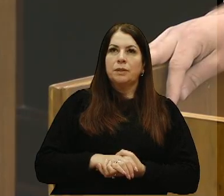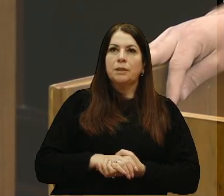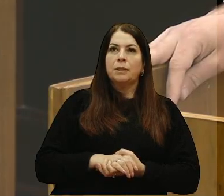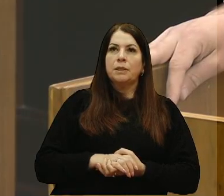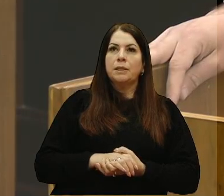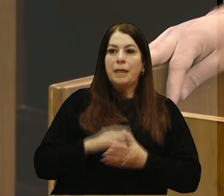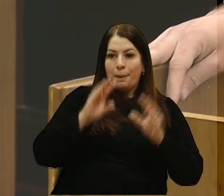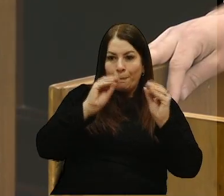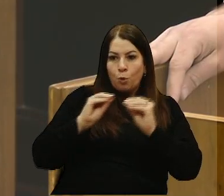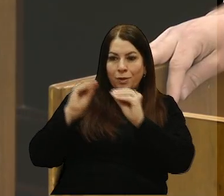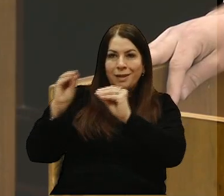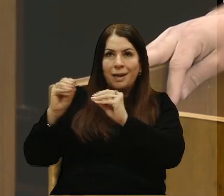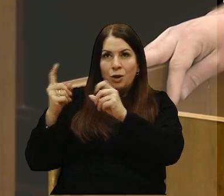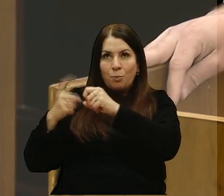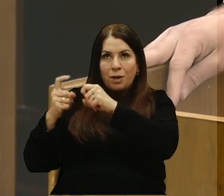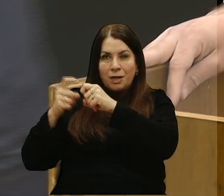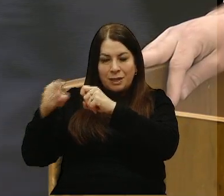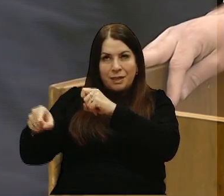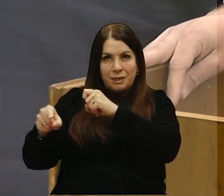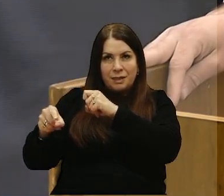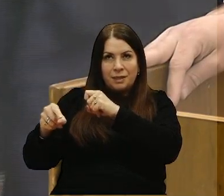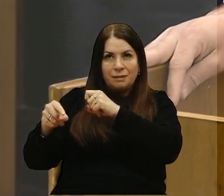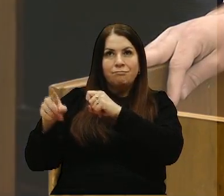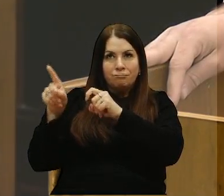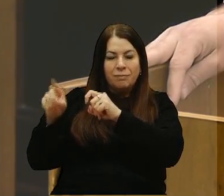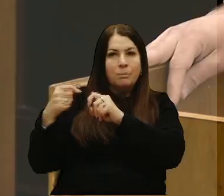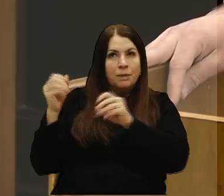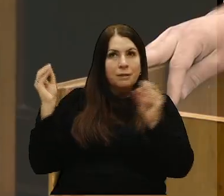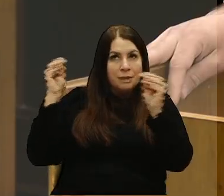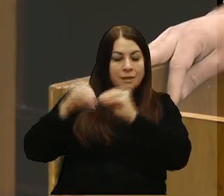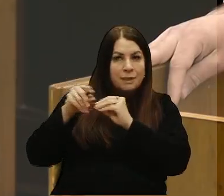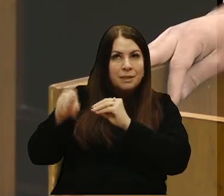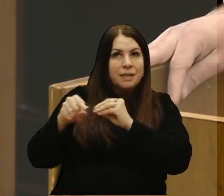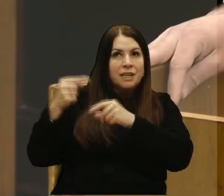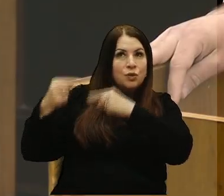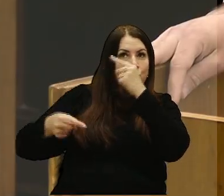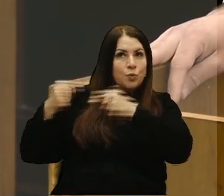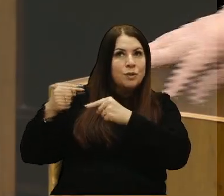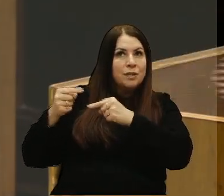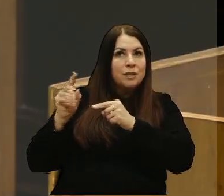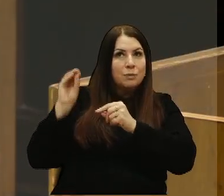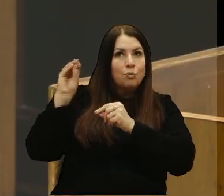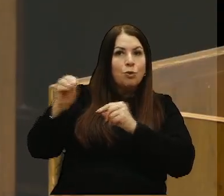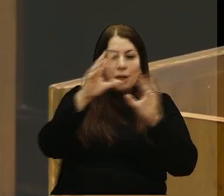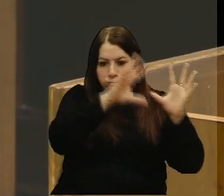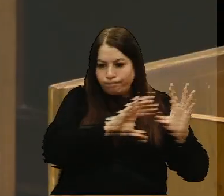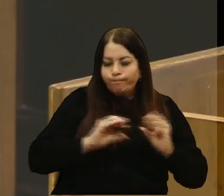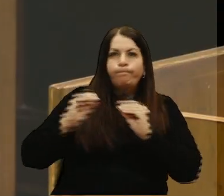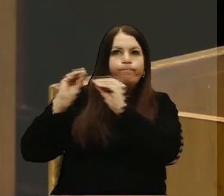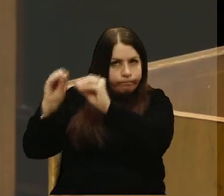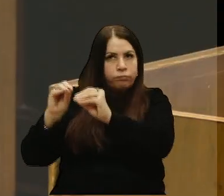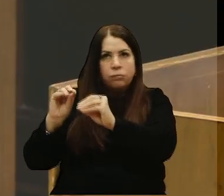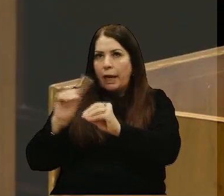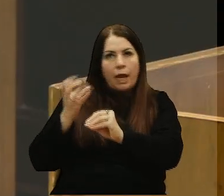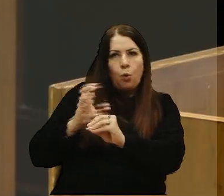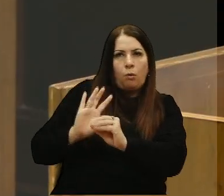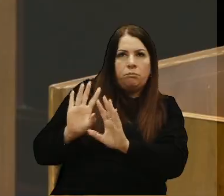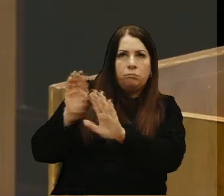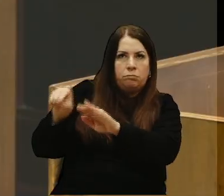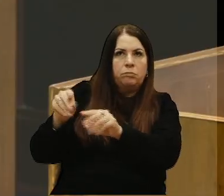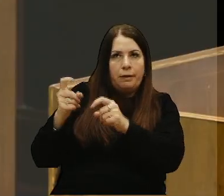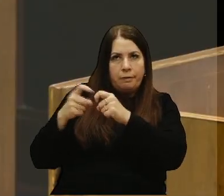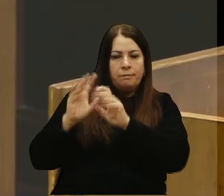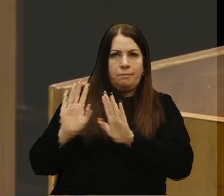internação compulsória. Nós temos que trazer para essa casa a discussão de internação compulsória. Eu apresentei